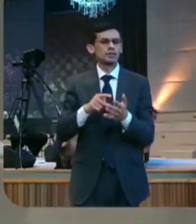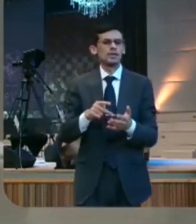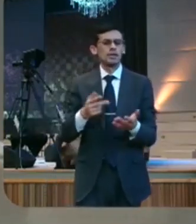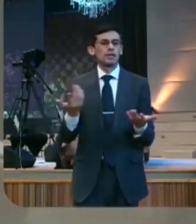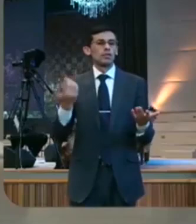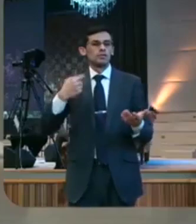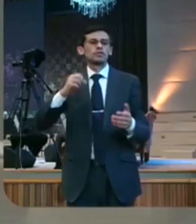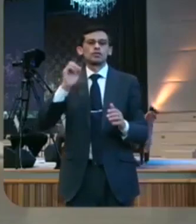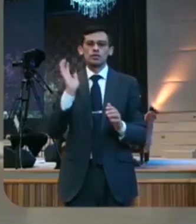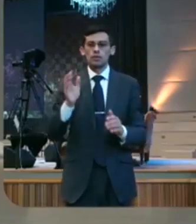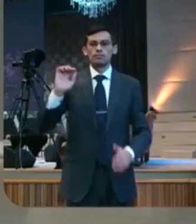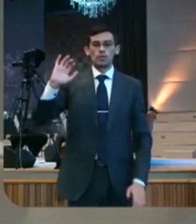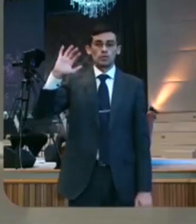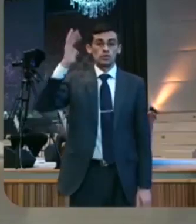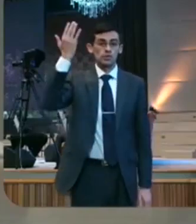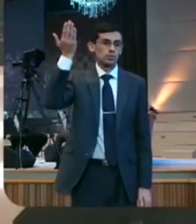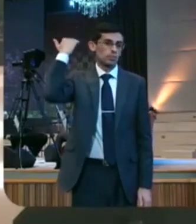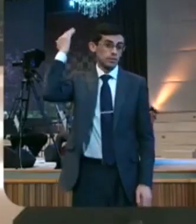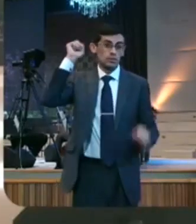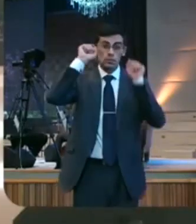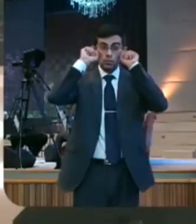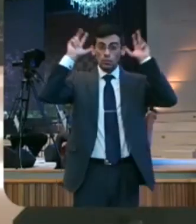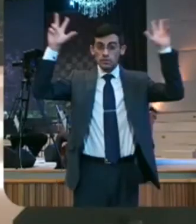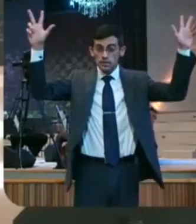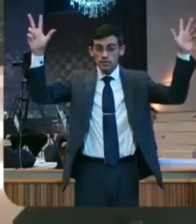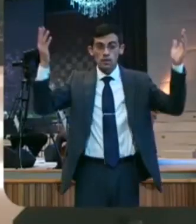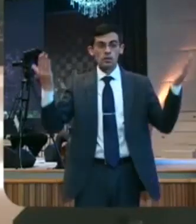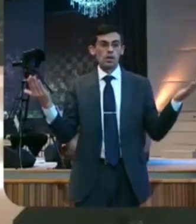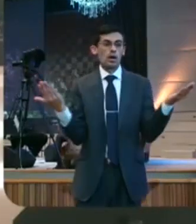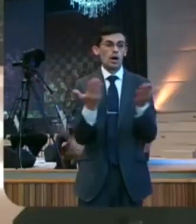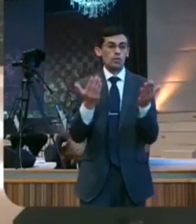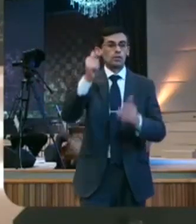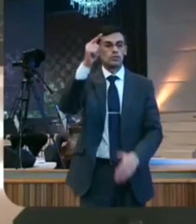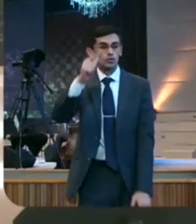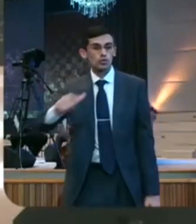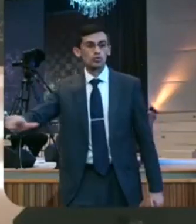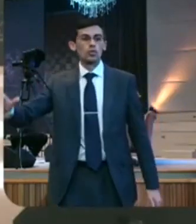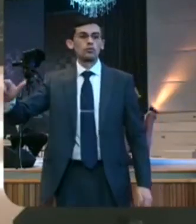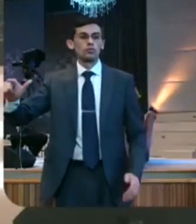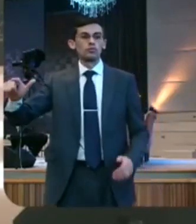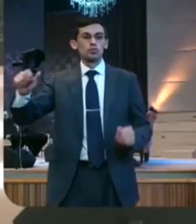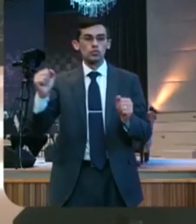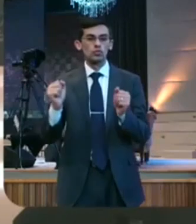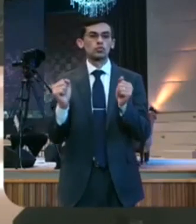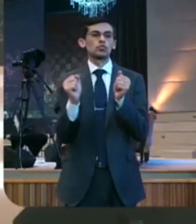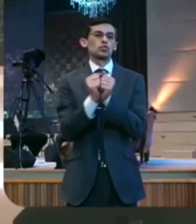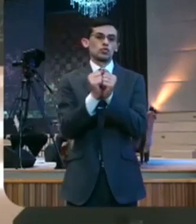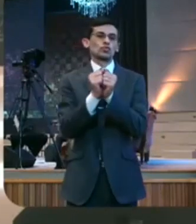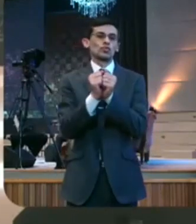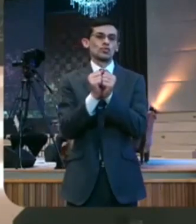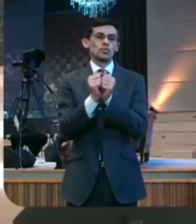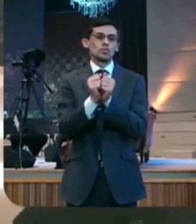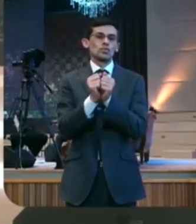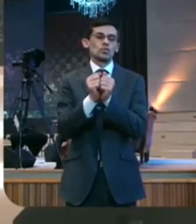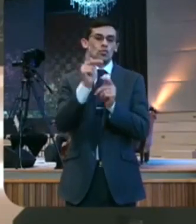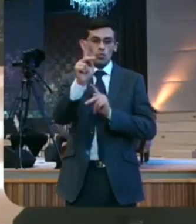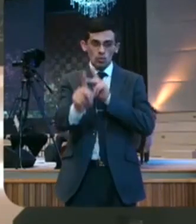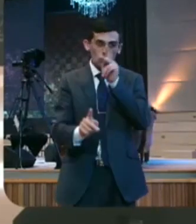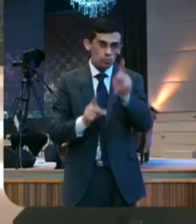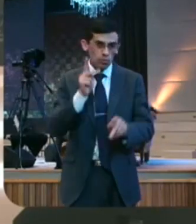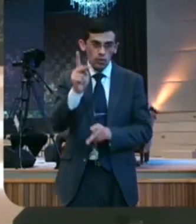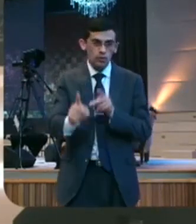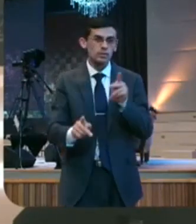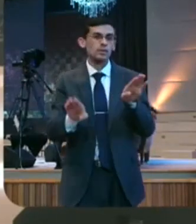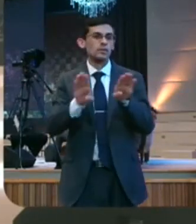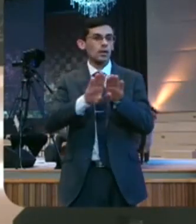já havia acontecido lá com Moisés e agora estava sendo repetida outra vez